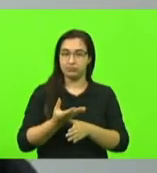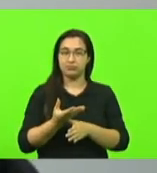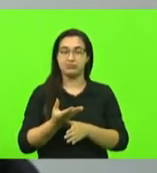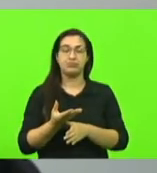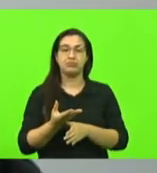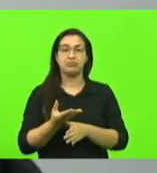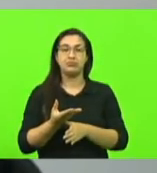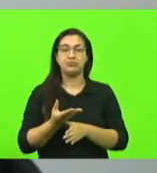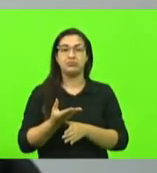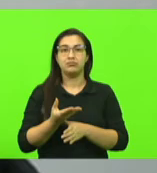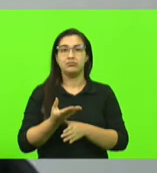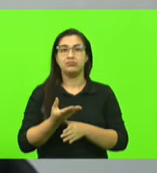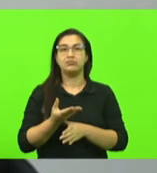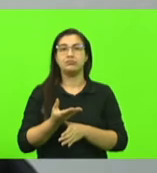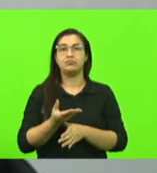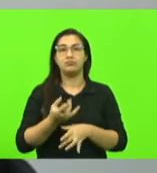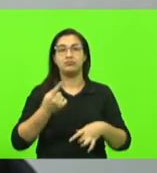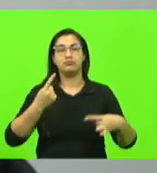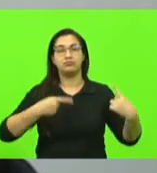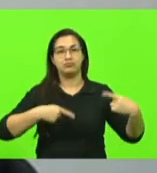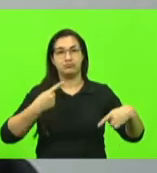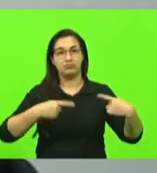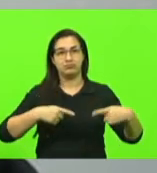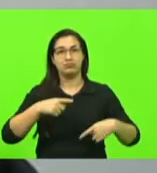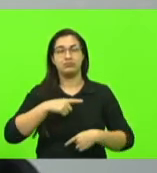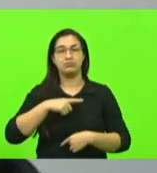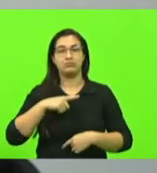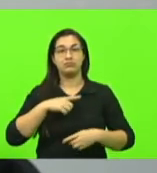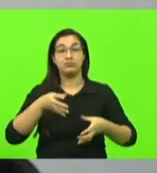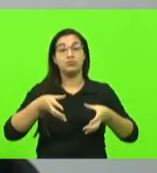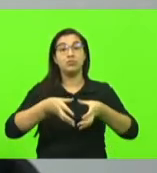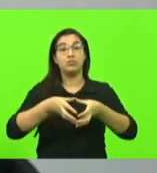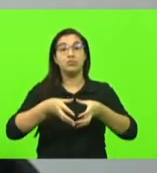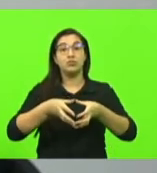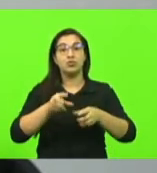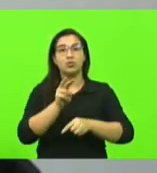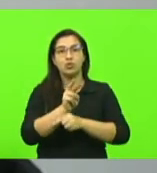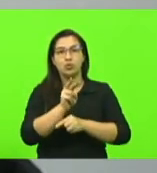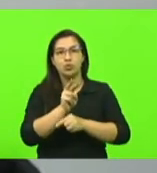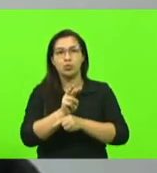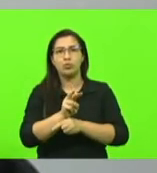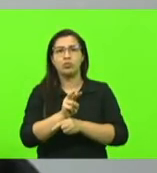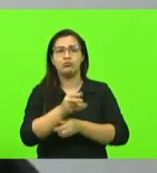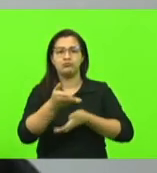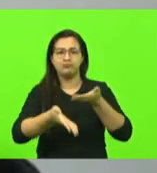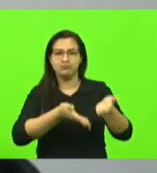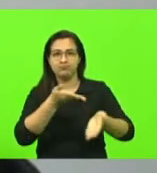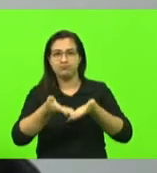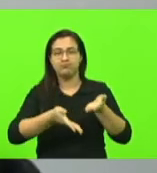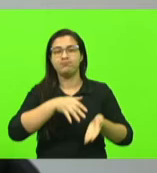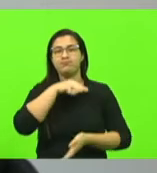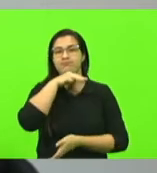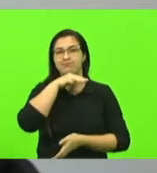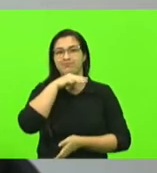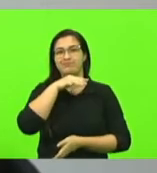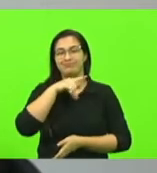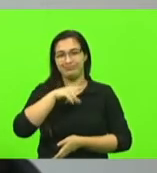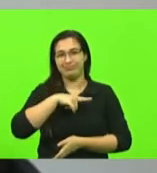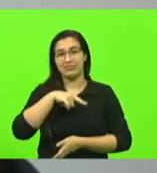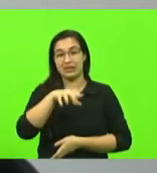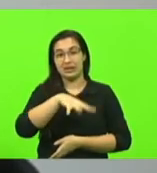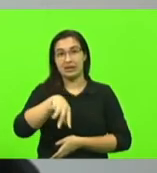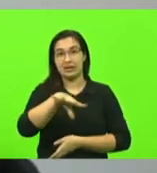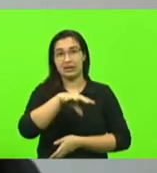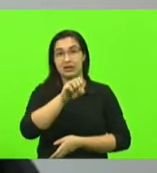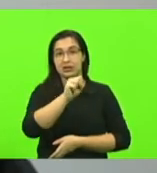foi amplamente discutida com um grupo de protetoras, que hoje nós temos uma rede muito forte em Santa